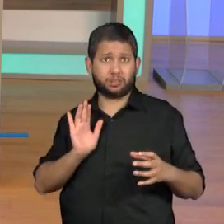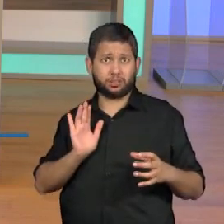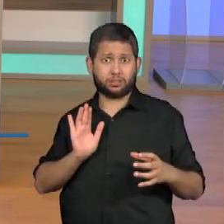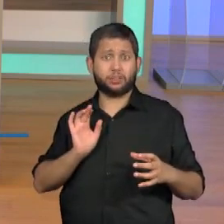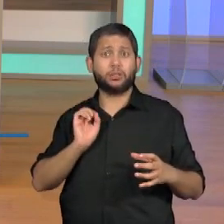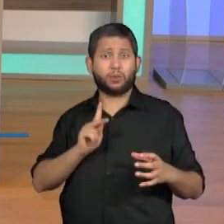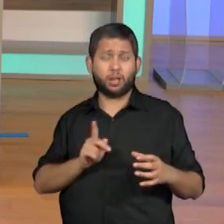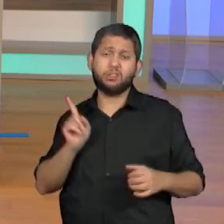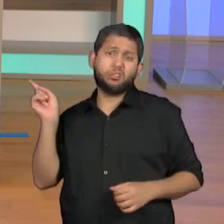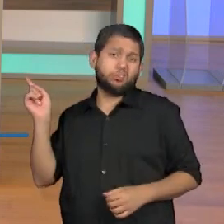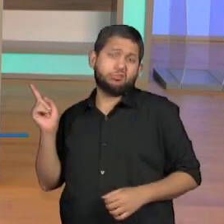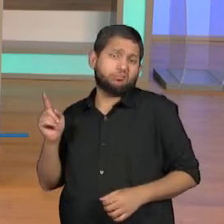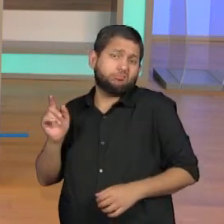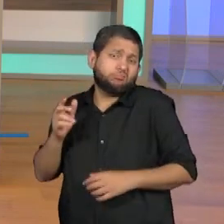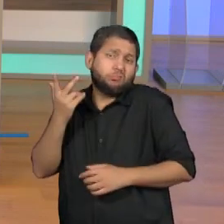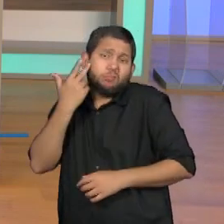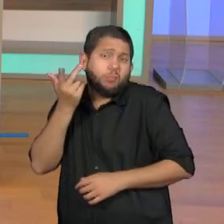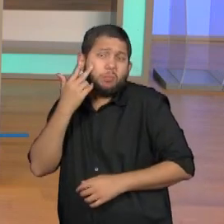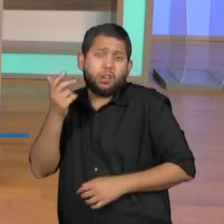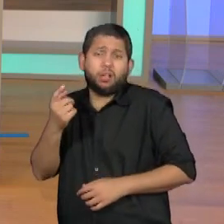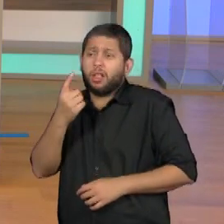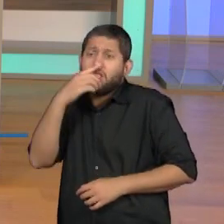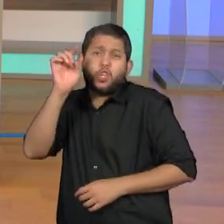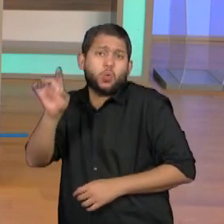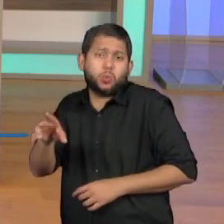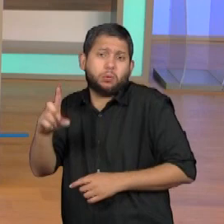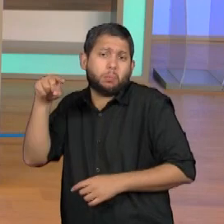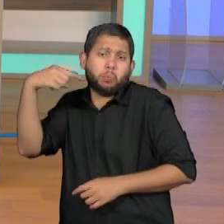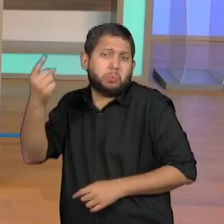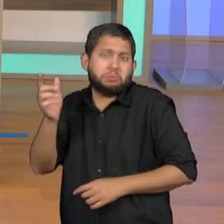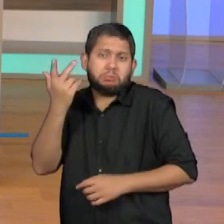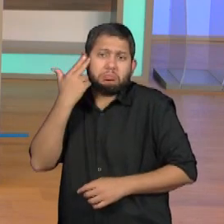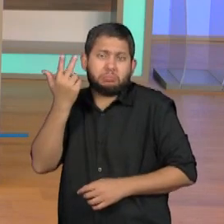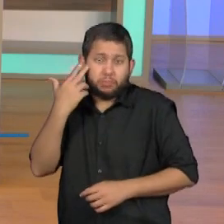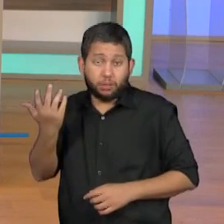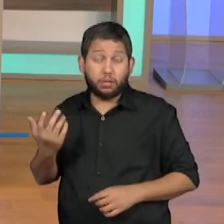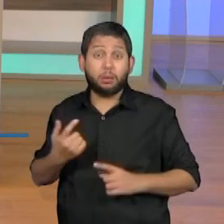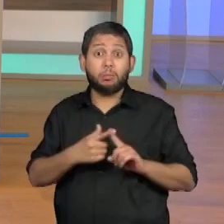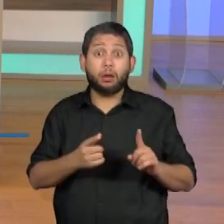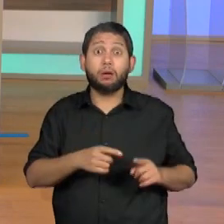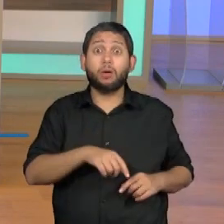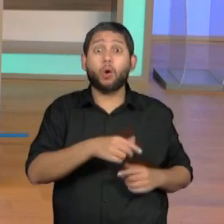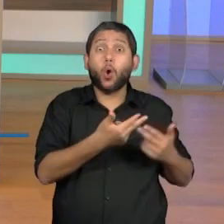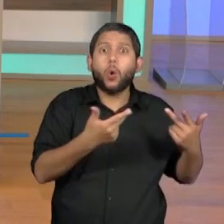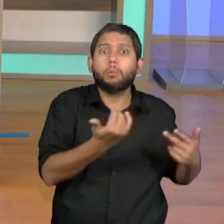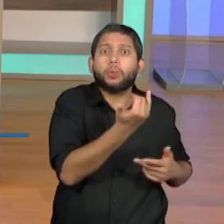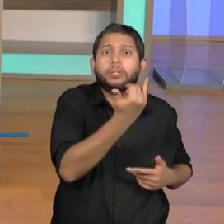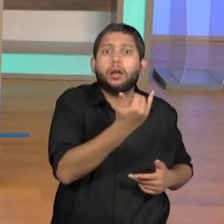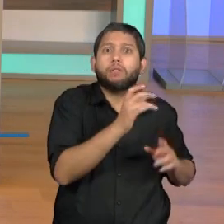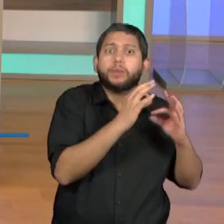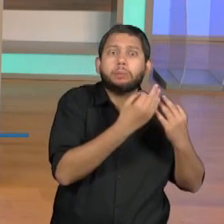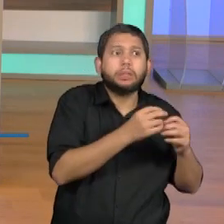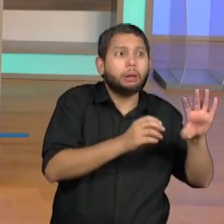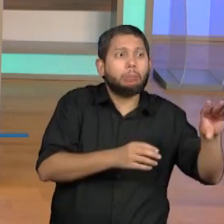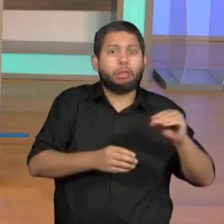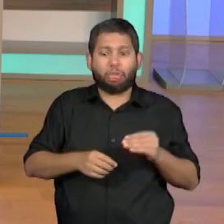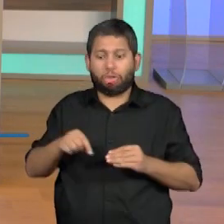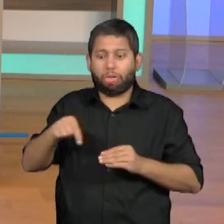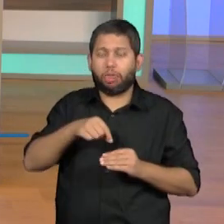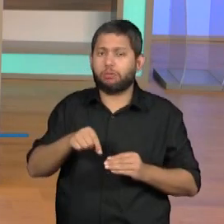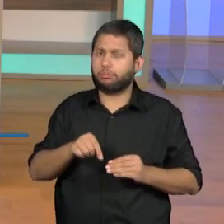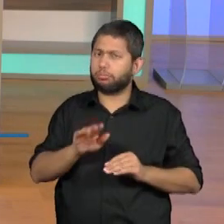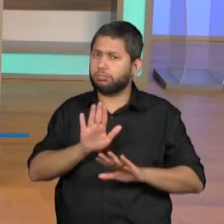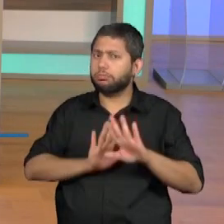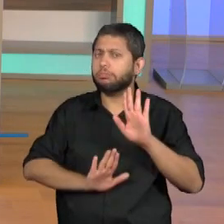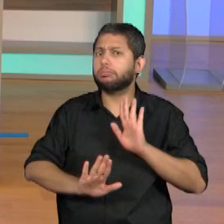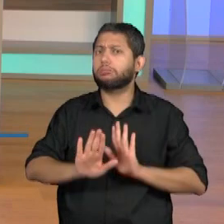material que ia para o lixo, então as caixas de remédio que a gente não ia mais utilizar, o copinho de iogurte. Se você for um objeto que